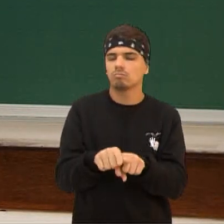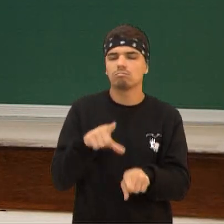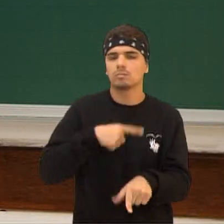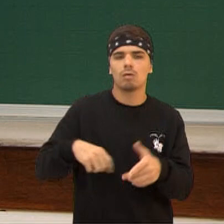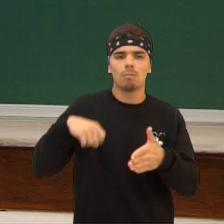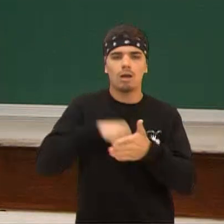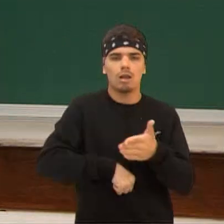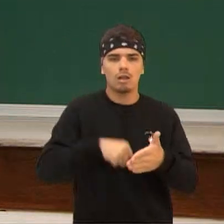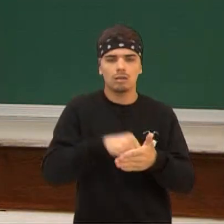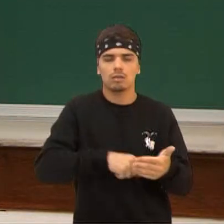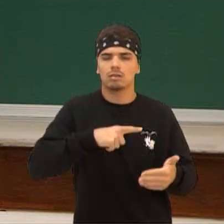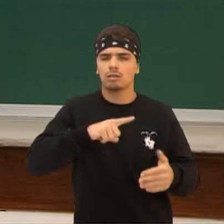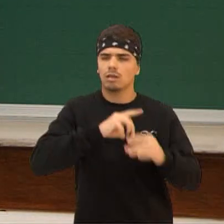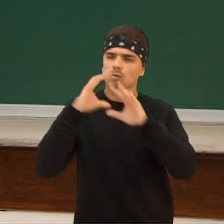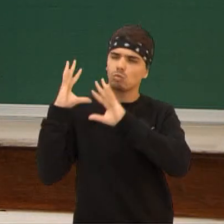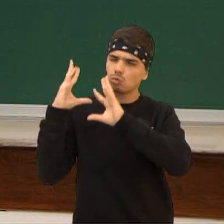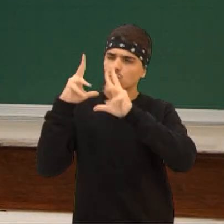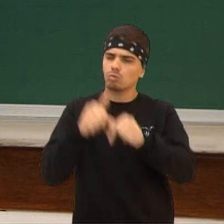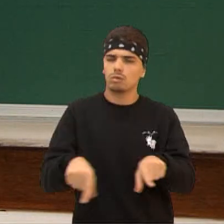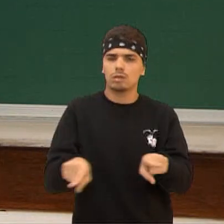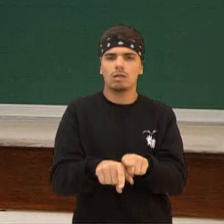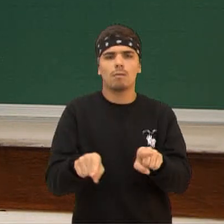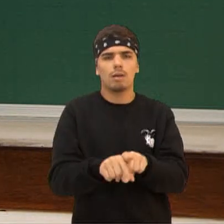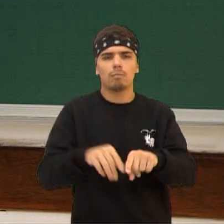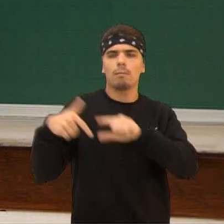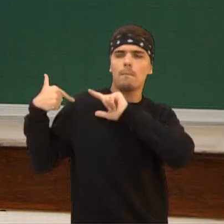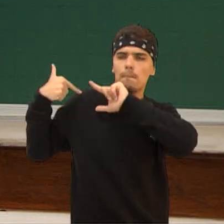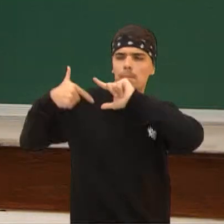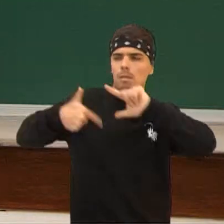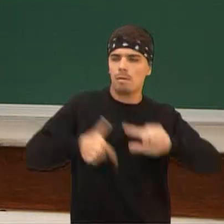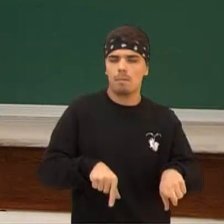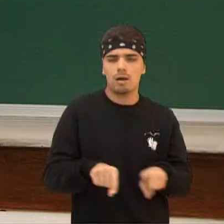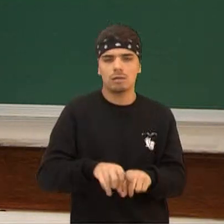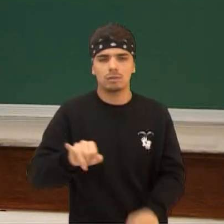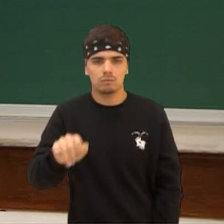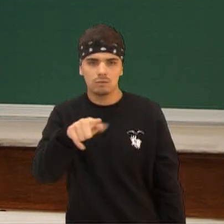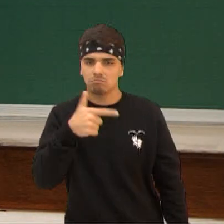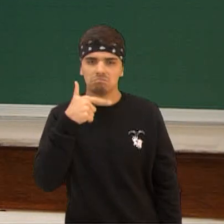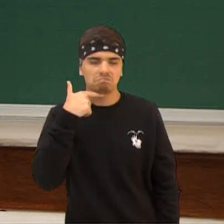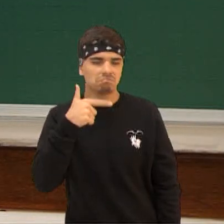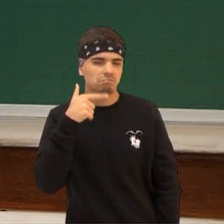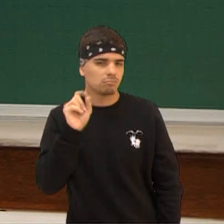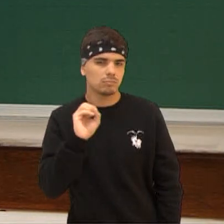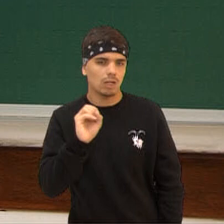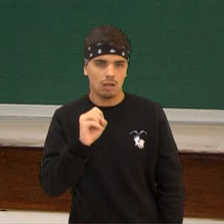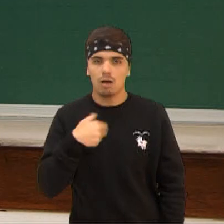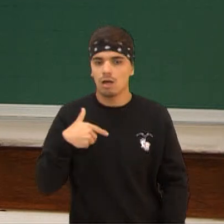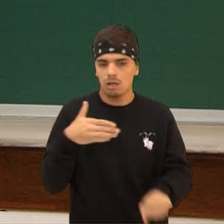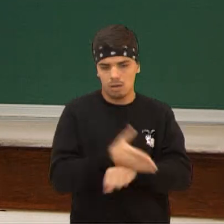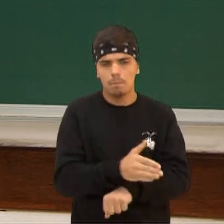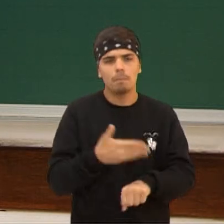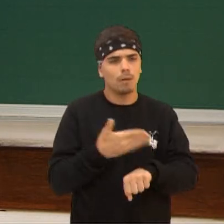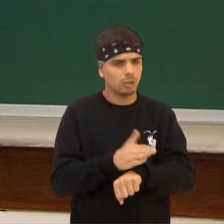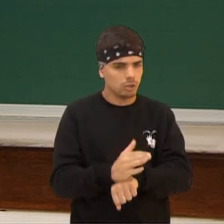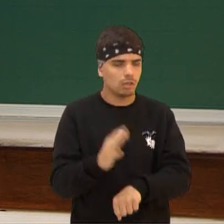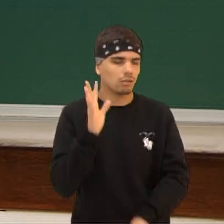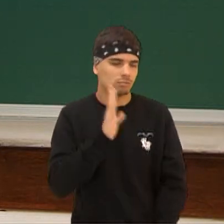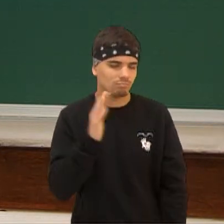uma luta, tem toda uma tradição. Se você não conhece, vai um dia praticar para você ver que delícia que